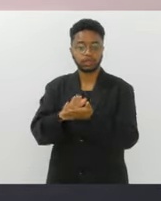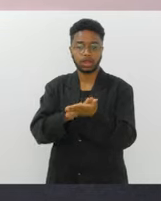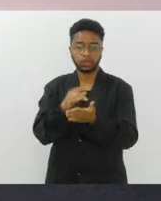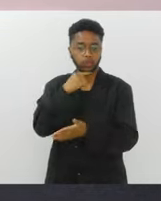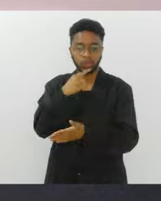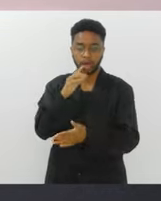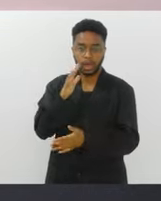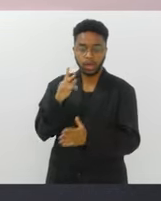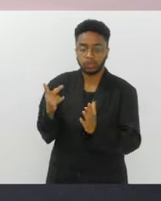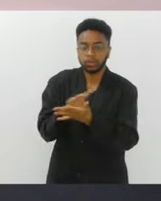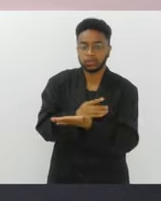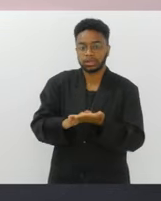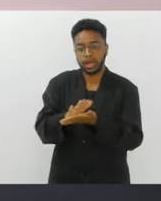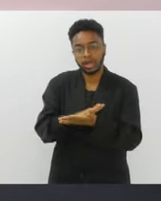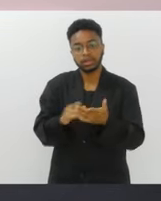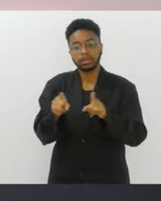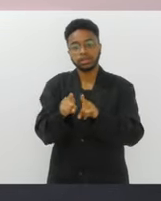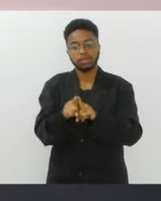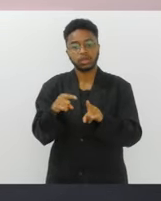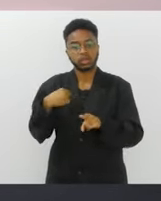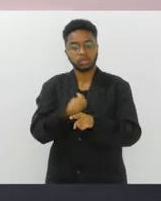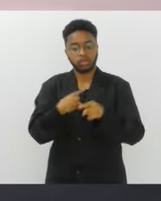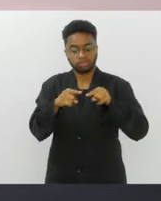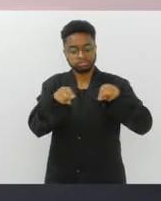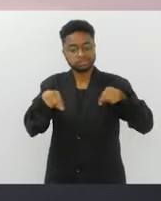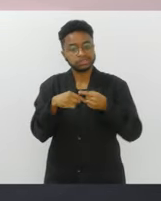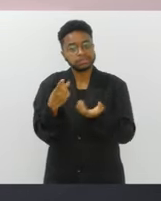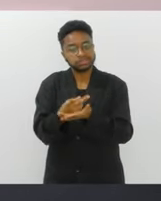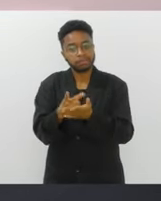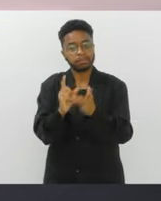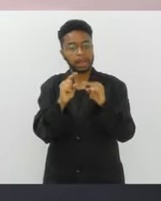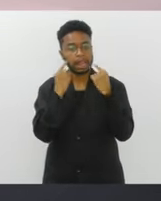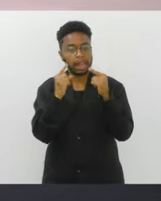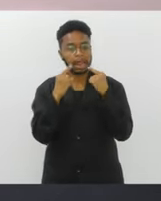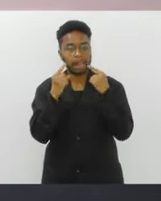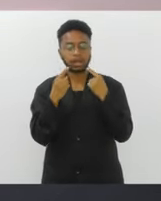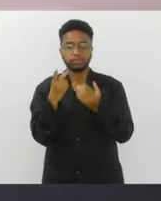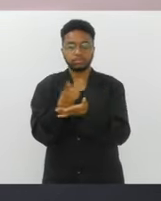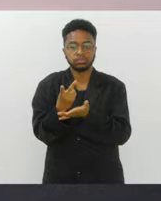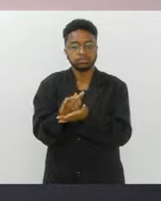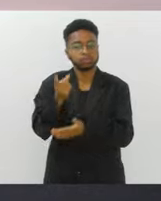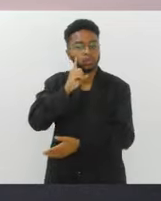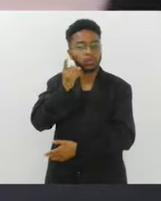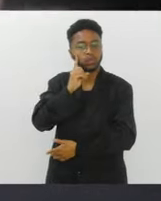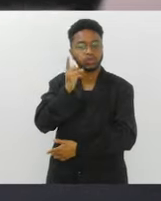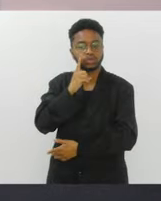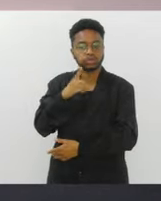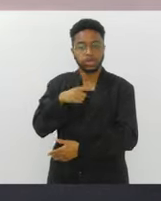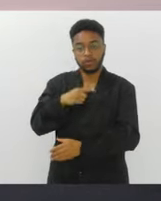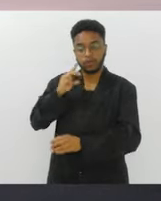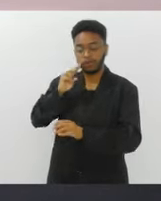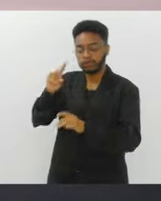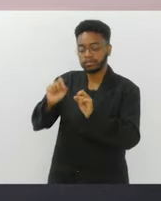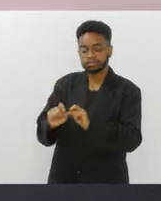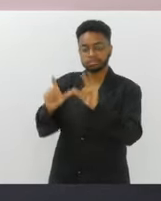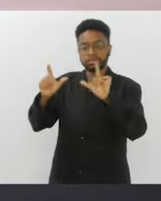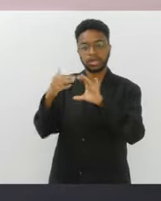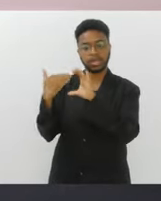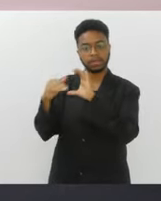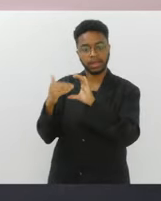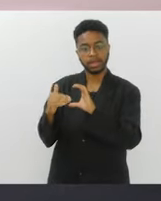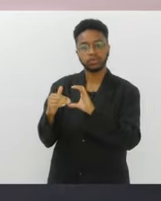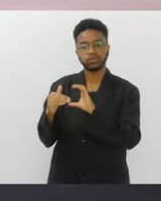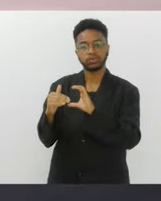acontecendo. Nossos gabinetes não param de vir reclamações. Eu abro o meu e-mail, todos os dias eu falo aqui, doutor Eduardo,